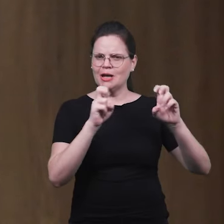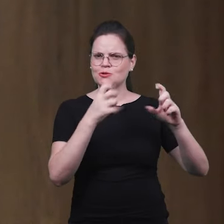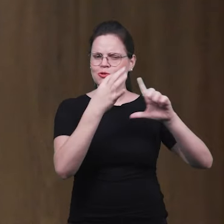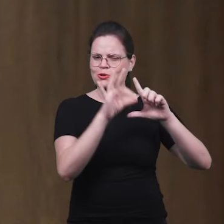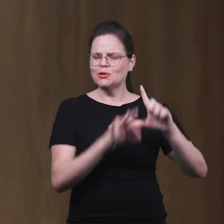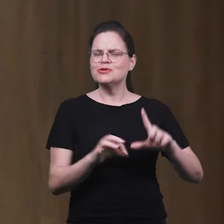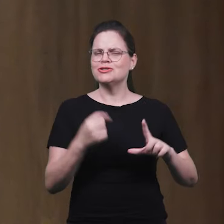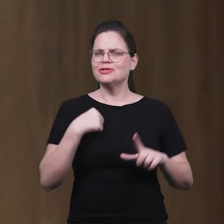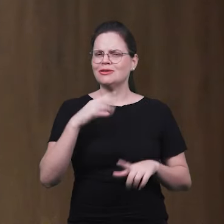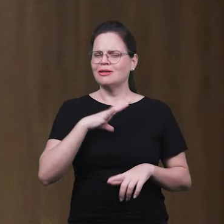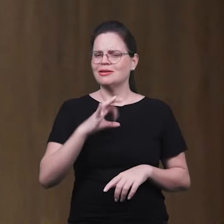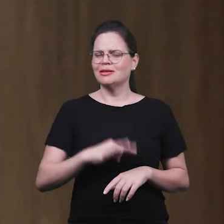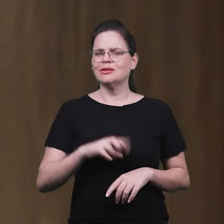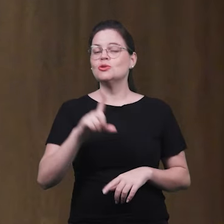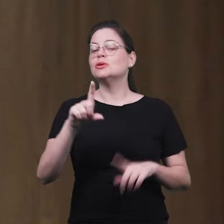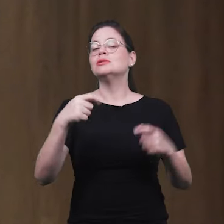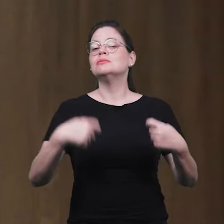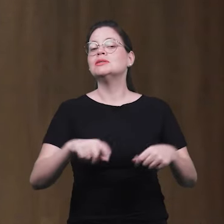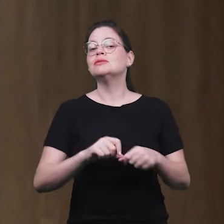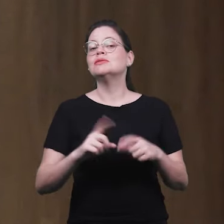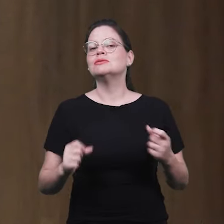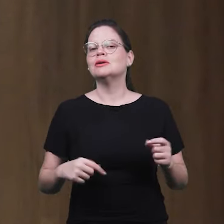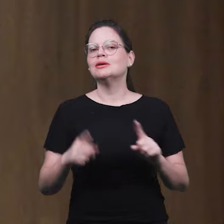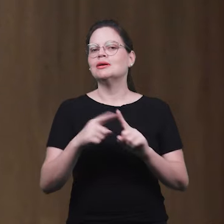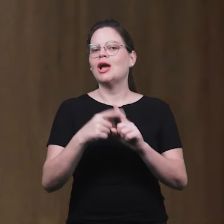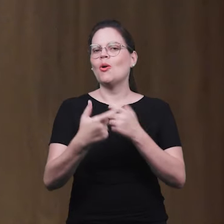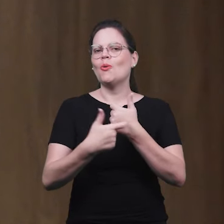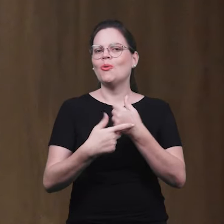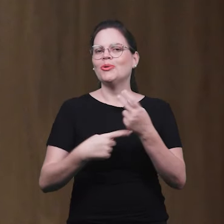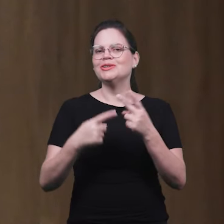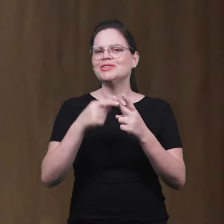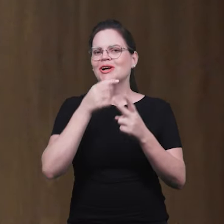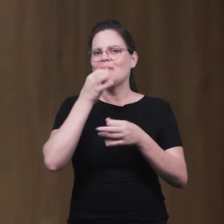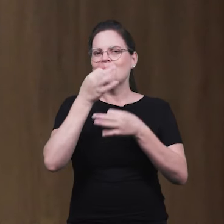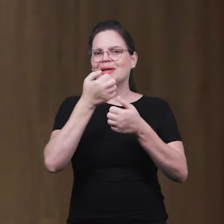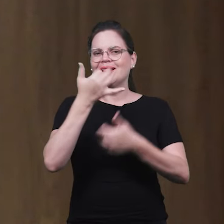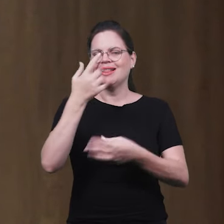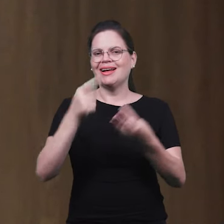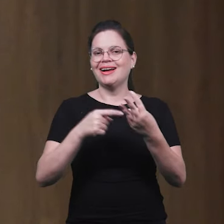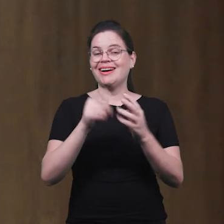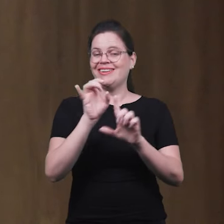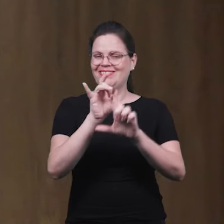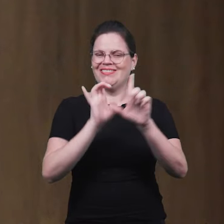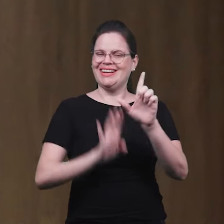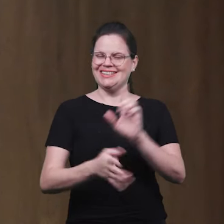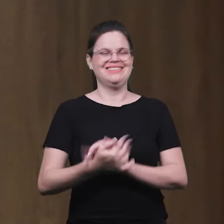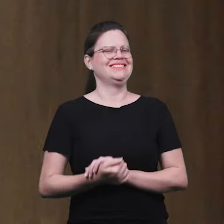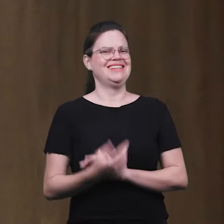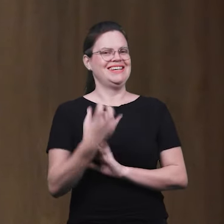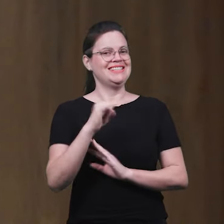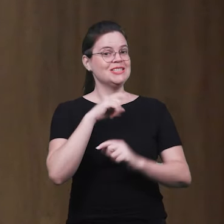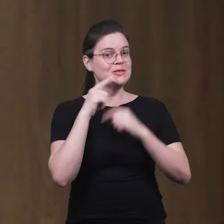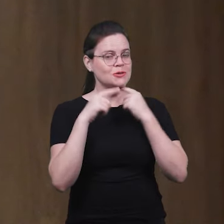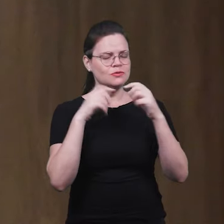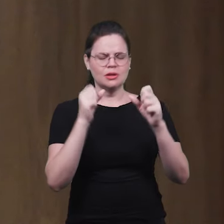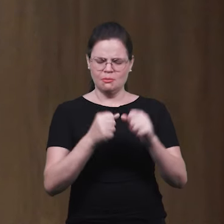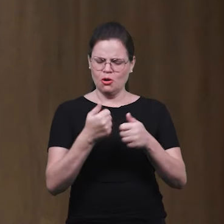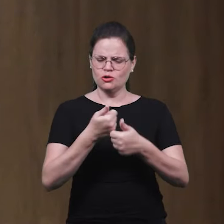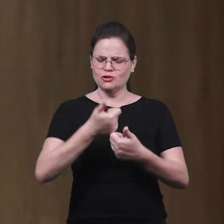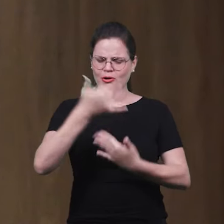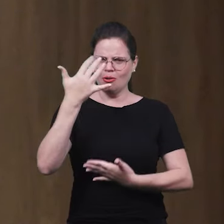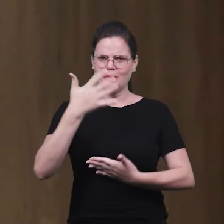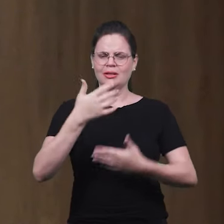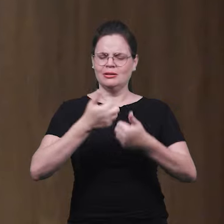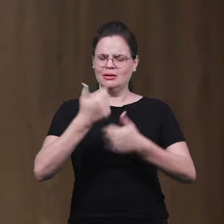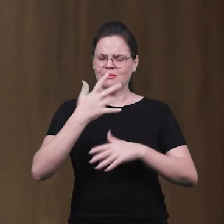do assunto. Então o que você precisa fazer? Curtir, comentar e compartilhar. Se tiver alguma dúvida, pode fazer o